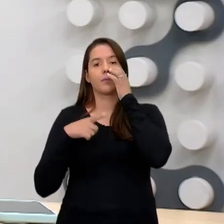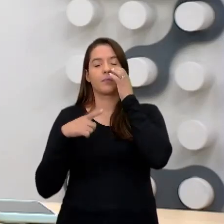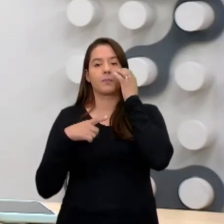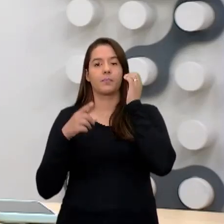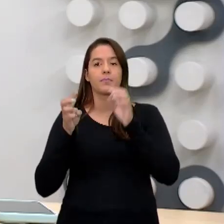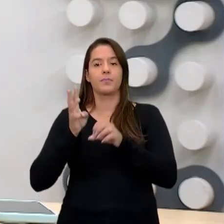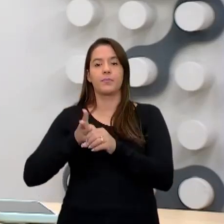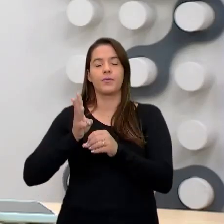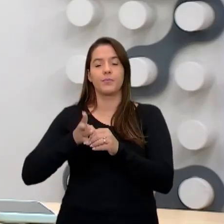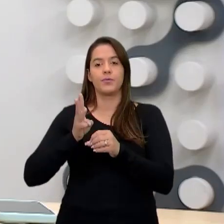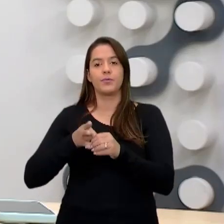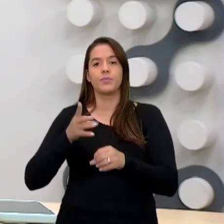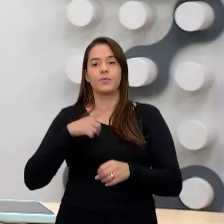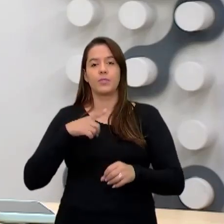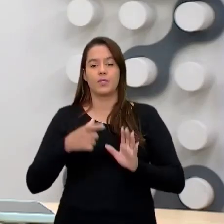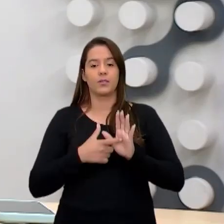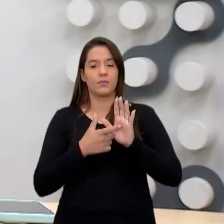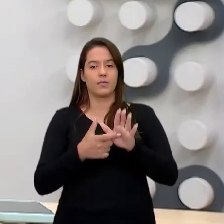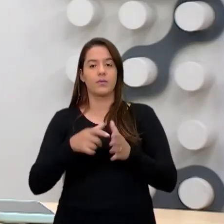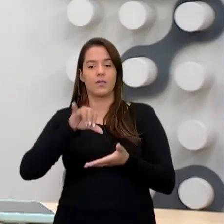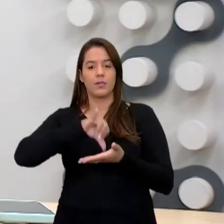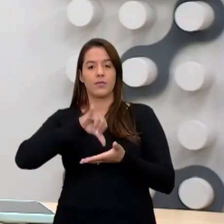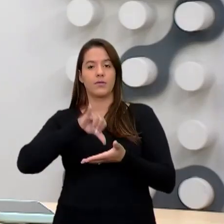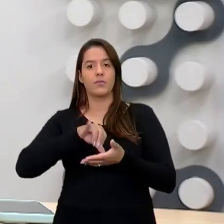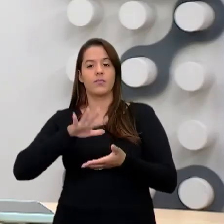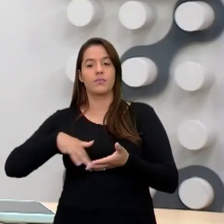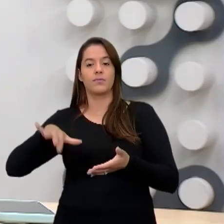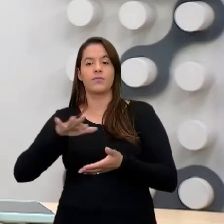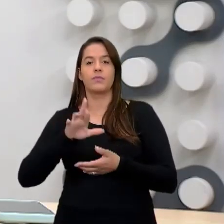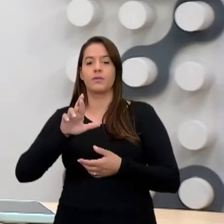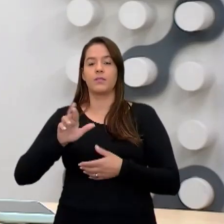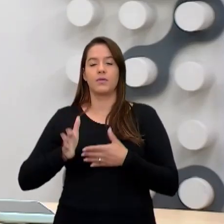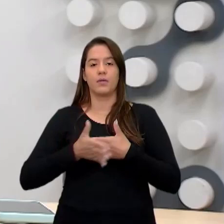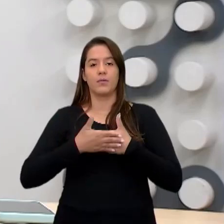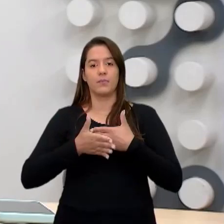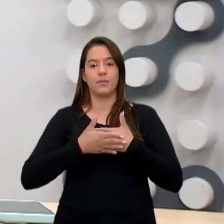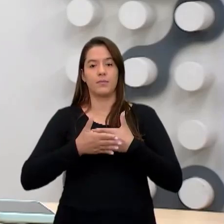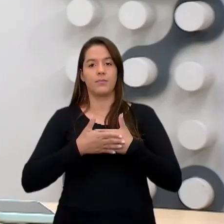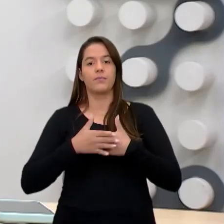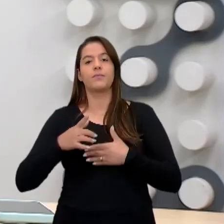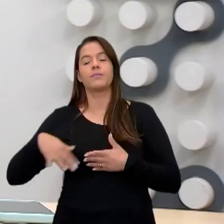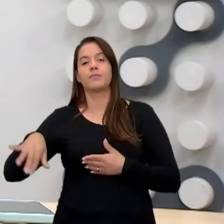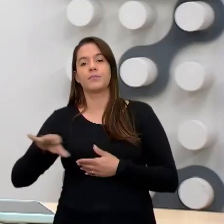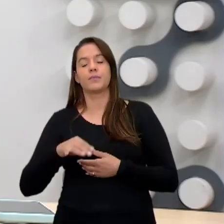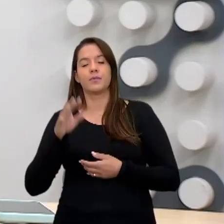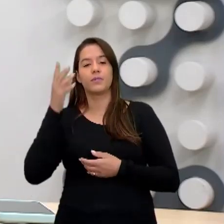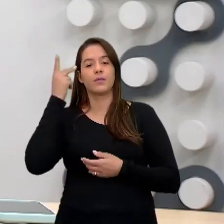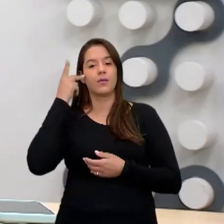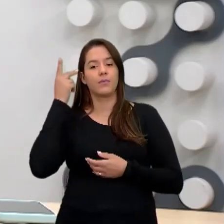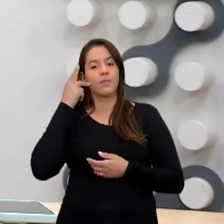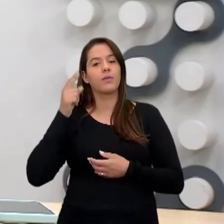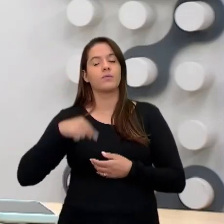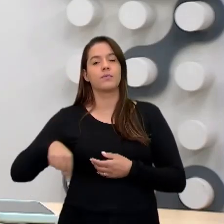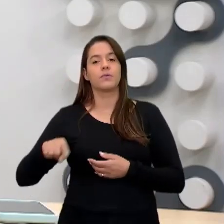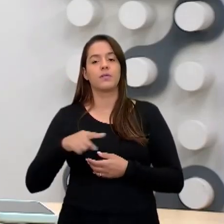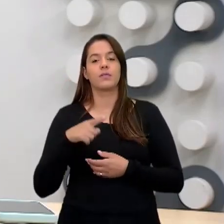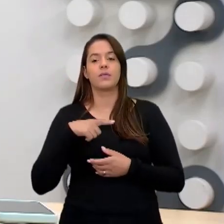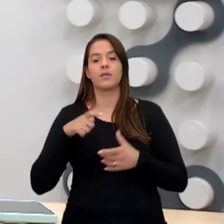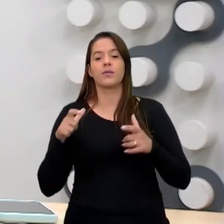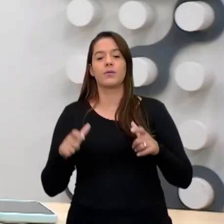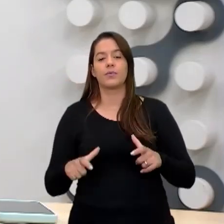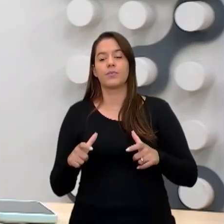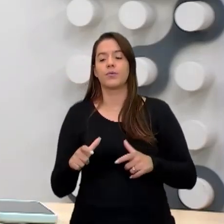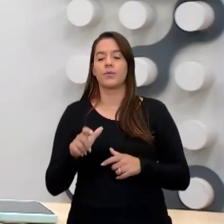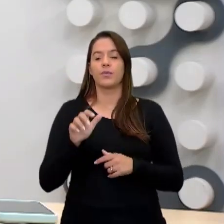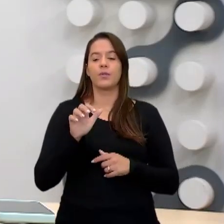Campos, que aparece aí como capital regional B, e Ribeirão Preto, aqui em São Paulo também, como sendo capital regional